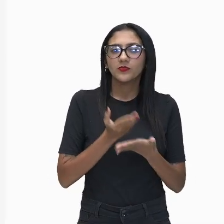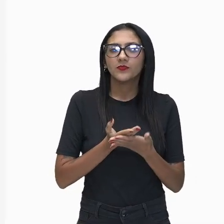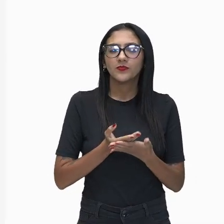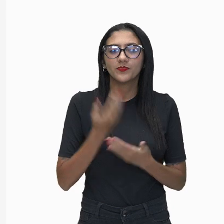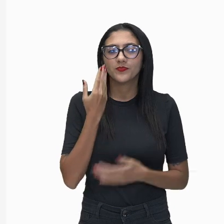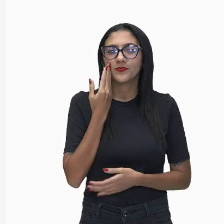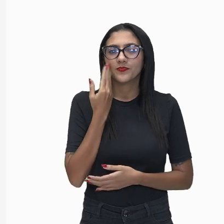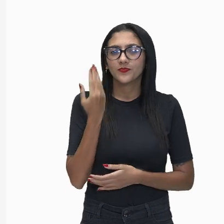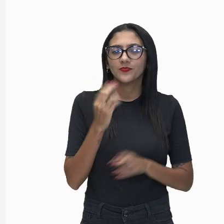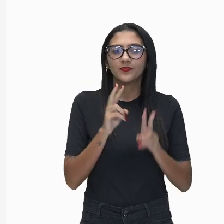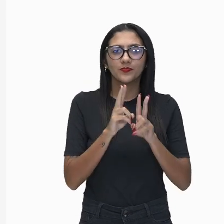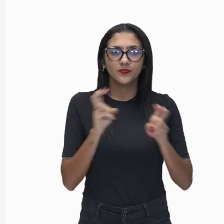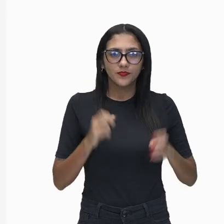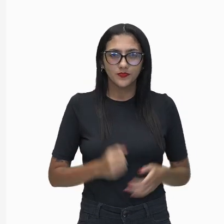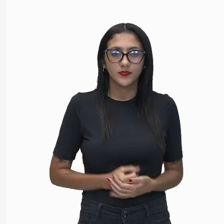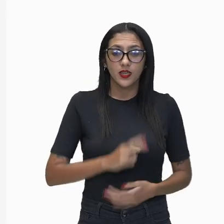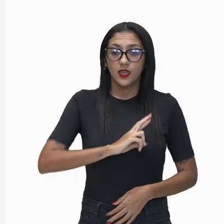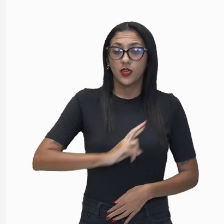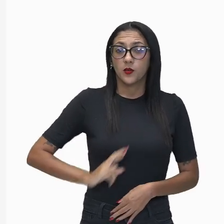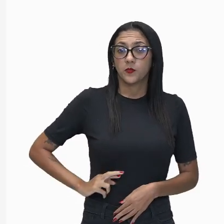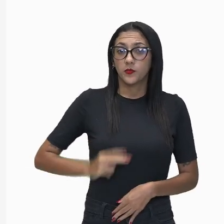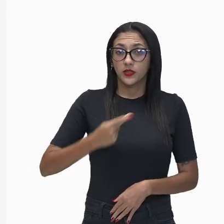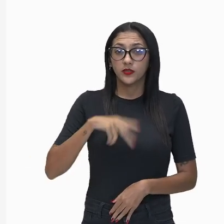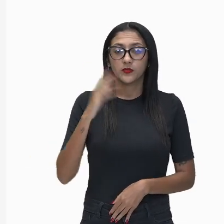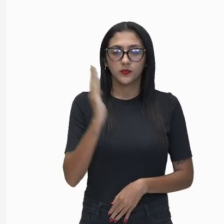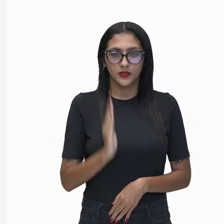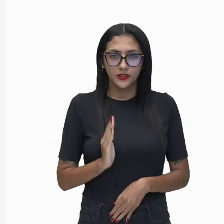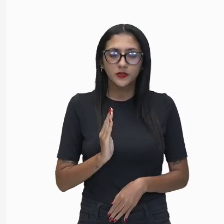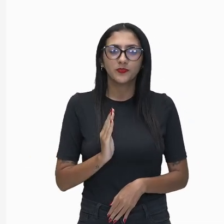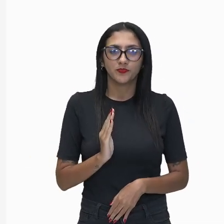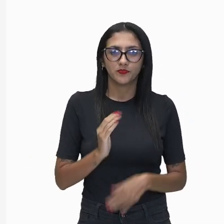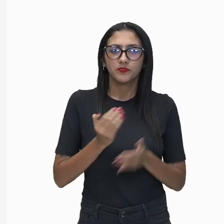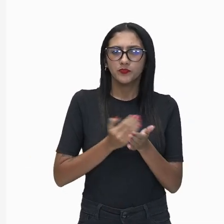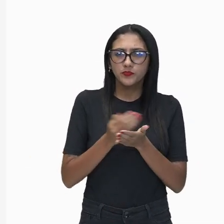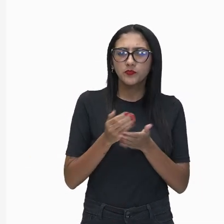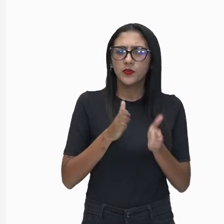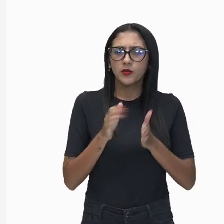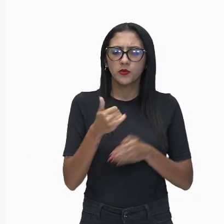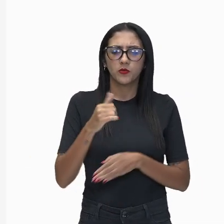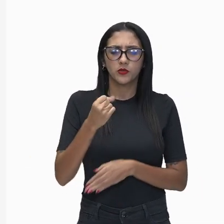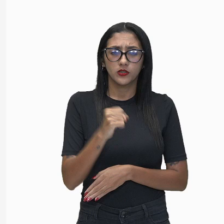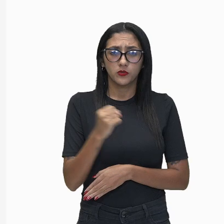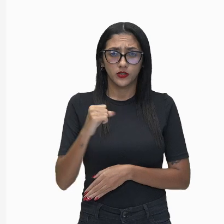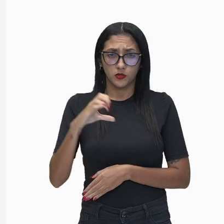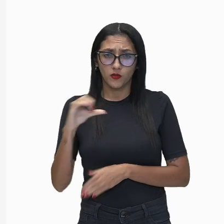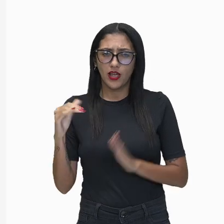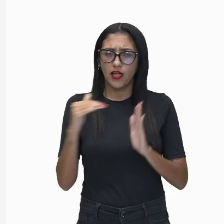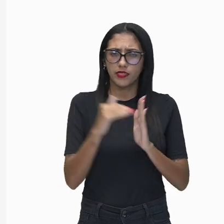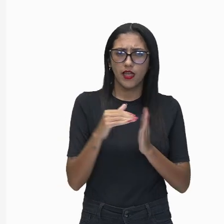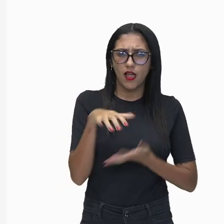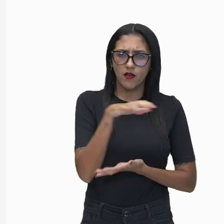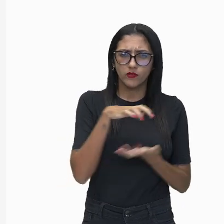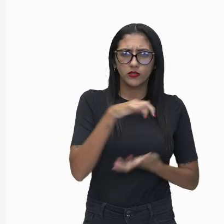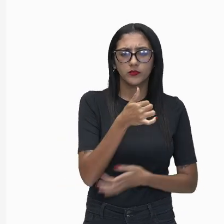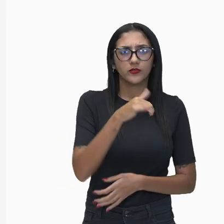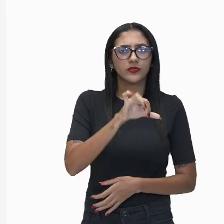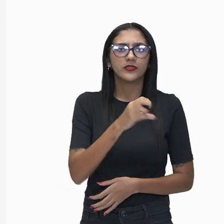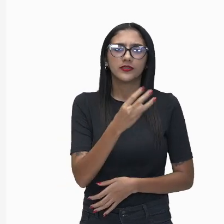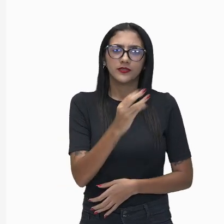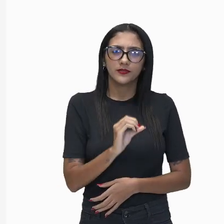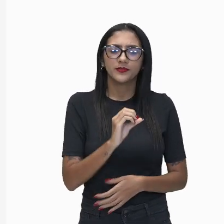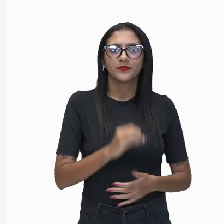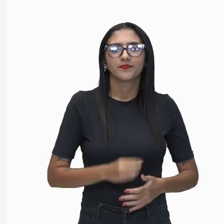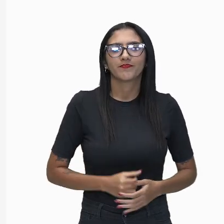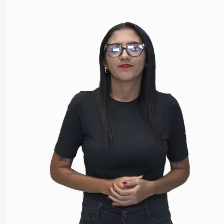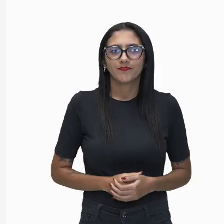de conhecimento República no Brasil, da implantação de 1889 à Revolução de 1930.